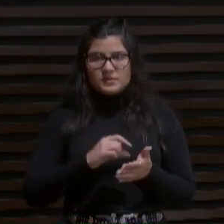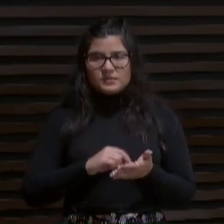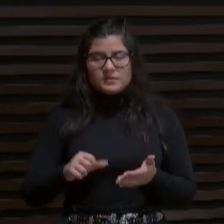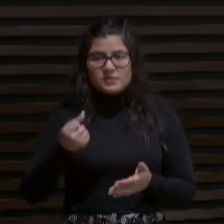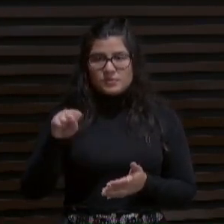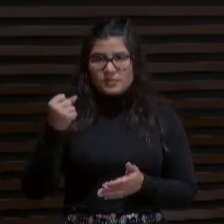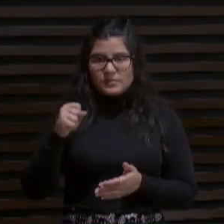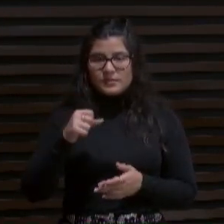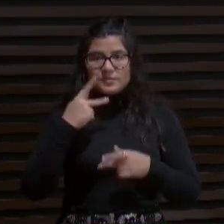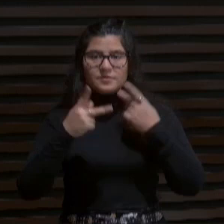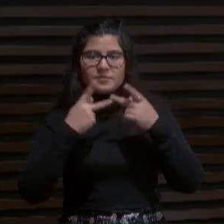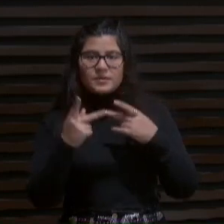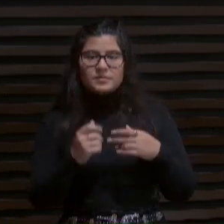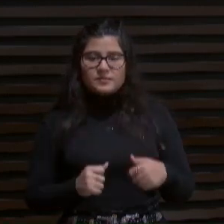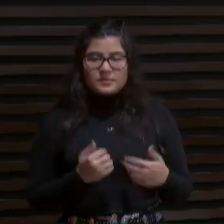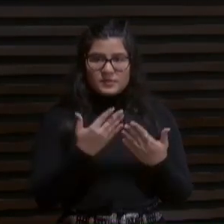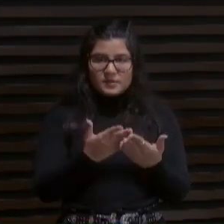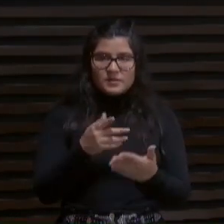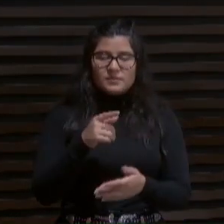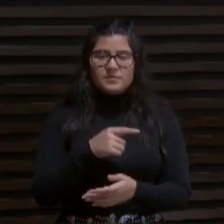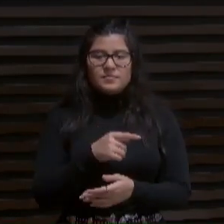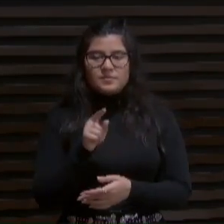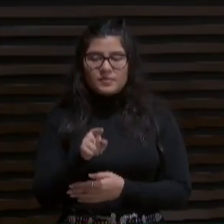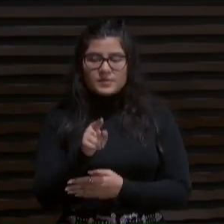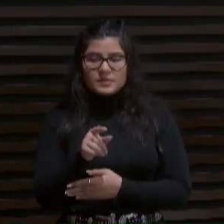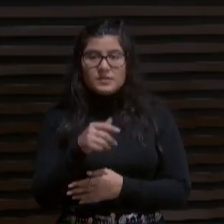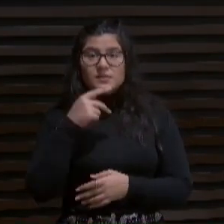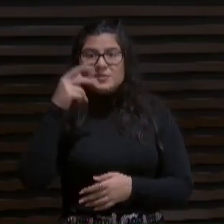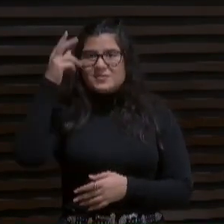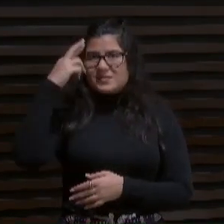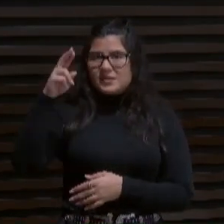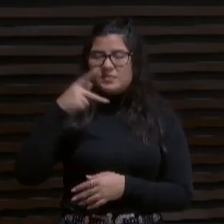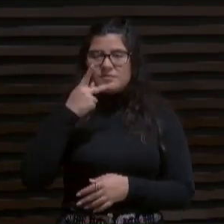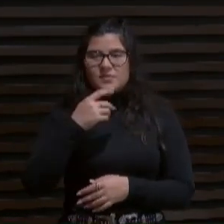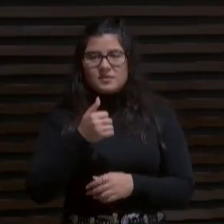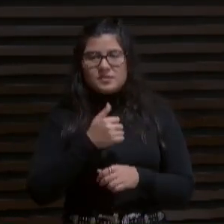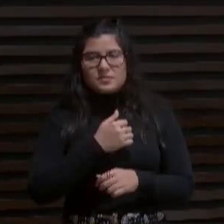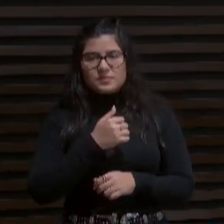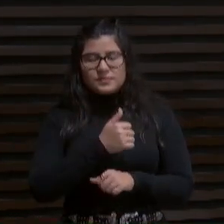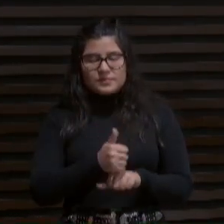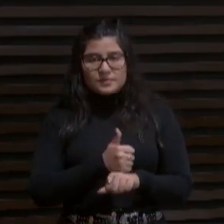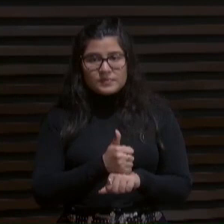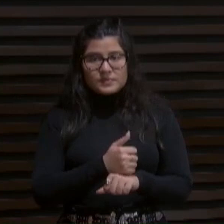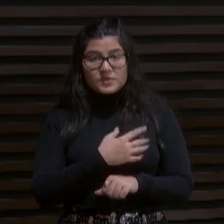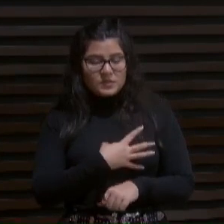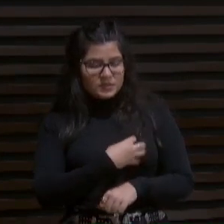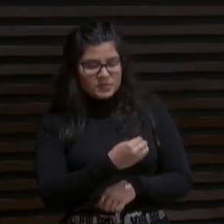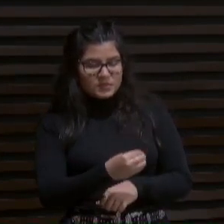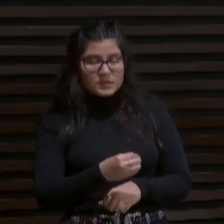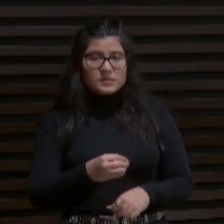8. Darei a você, o Senhor dizendo a Abraão, e à sua descendência, a terra onde agora você é